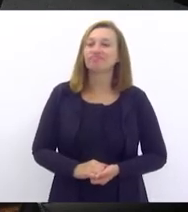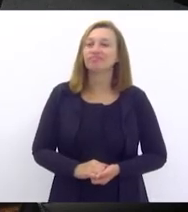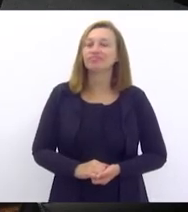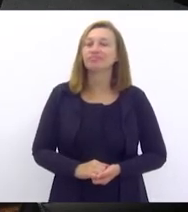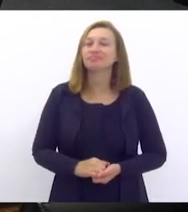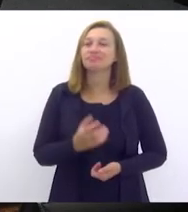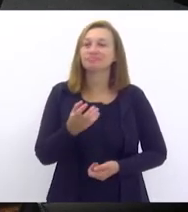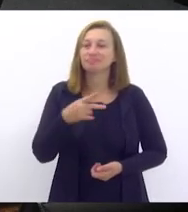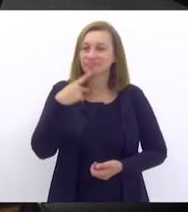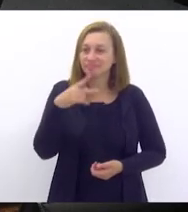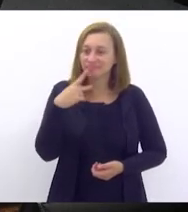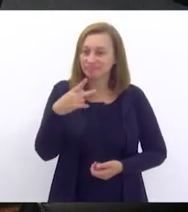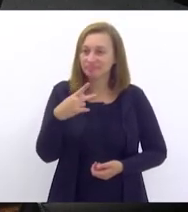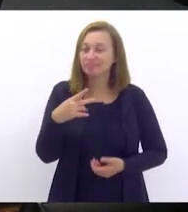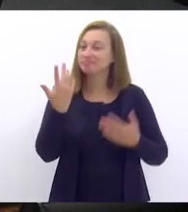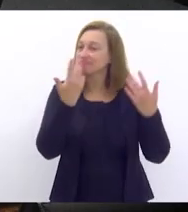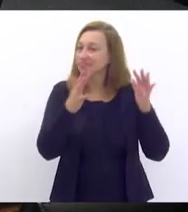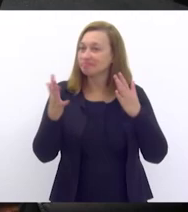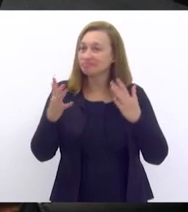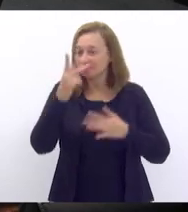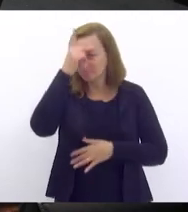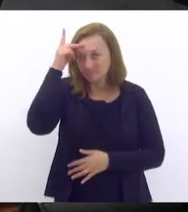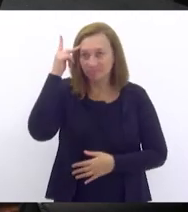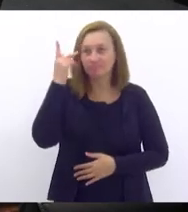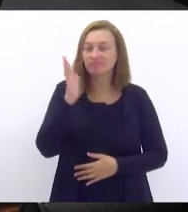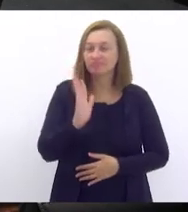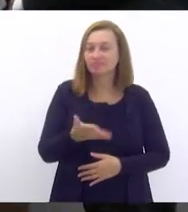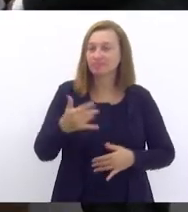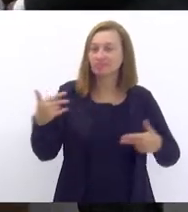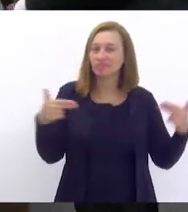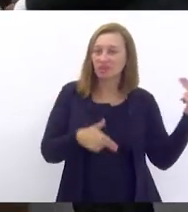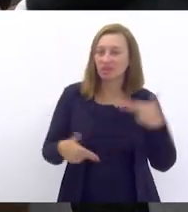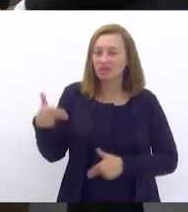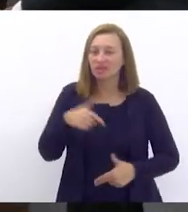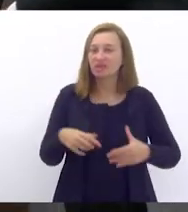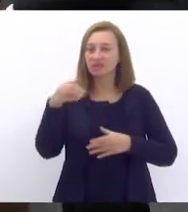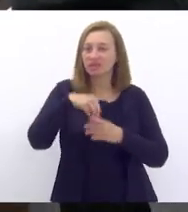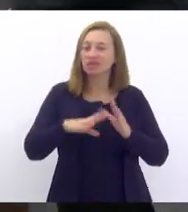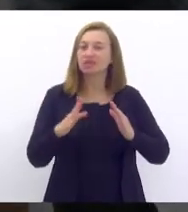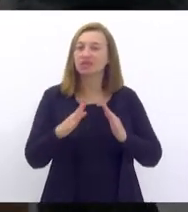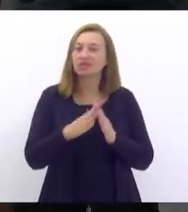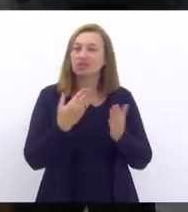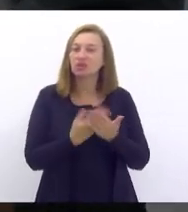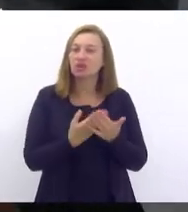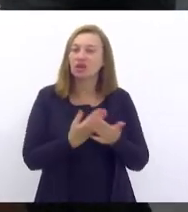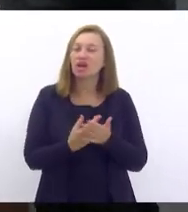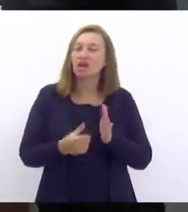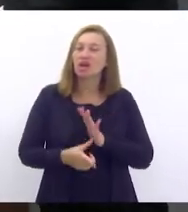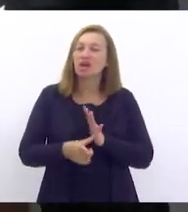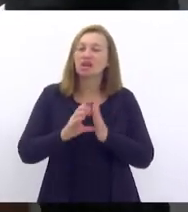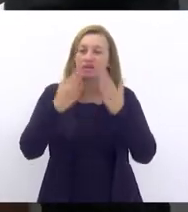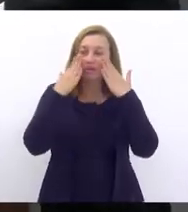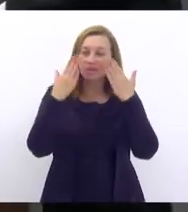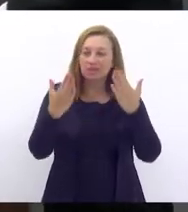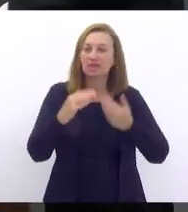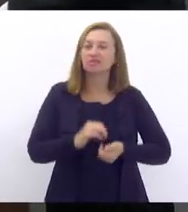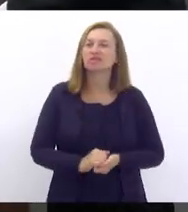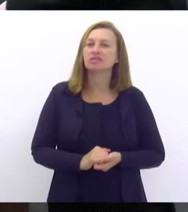queria dizer e parabenizar as pessoas que já fazem hip-hop nas escolas antes do projeto ser apresentado,